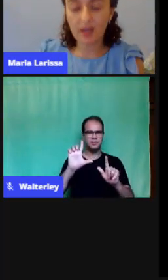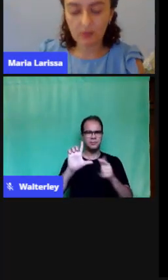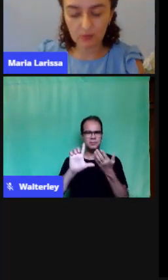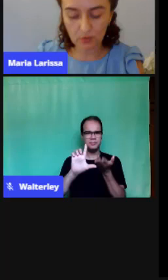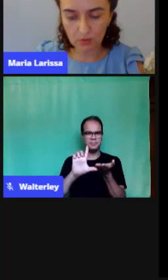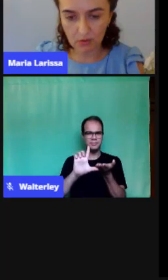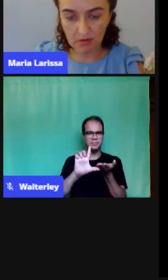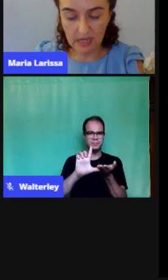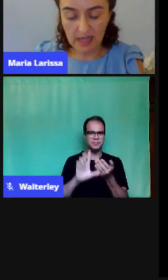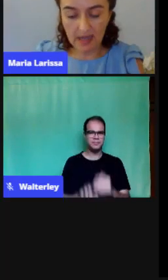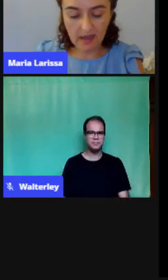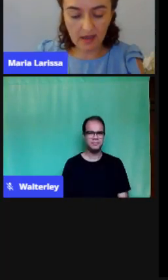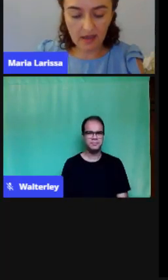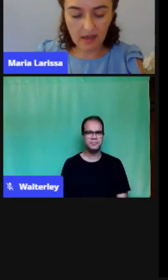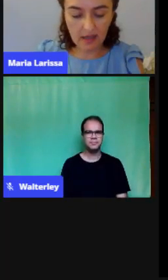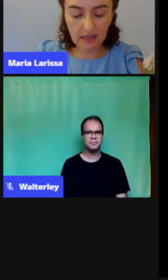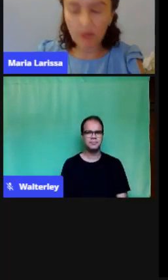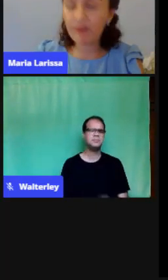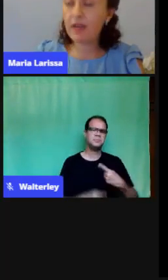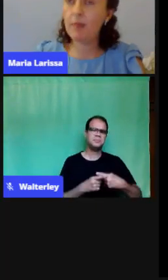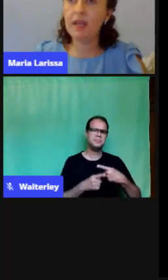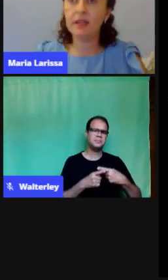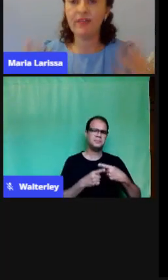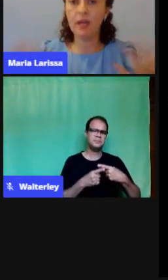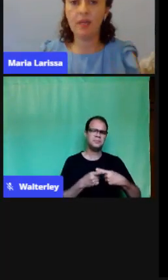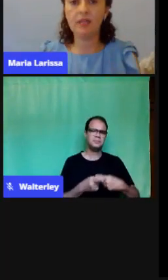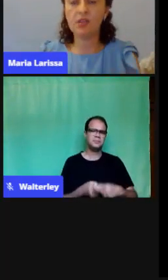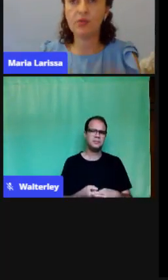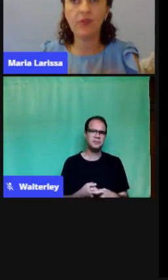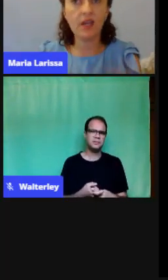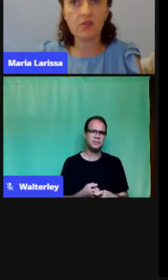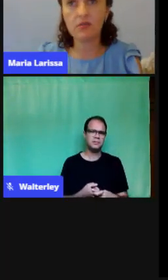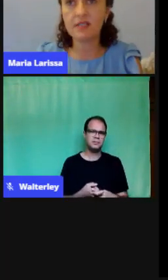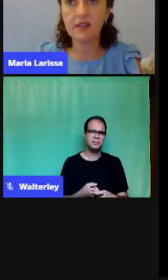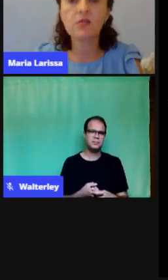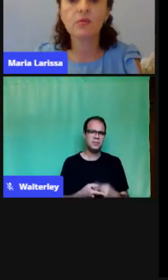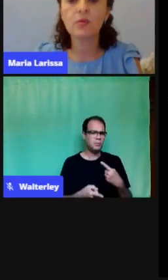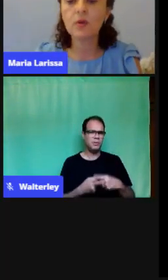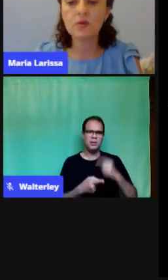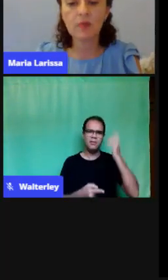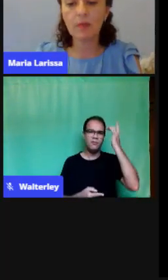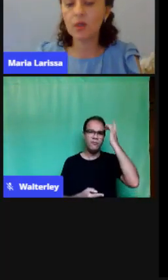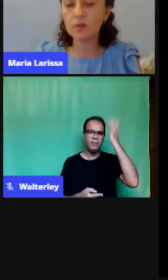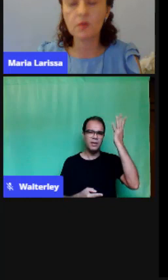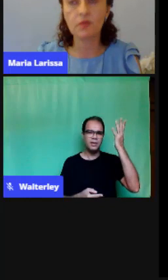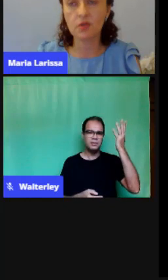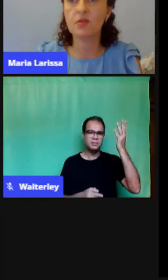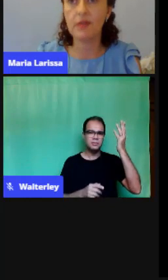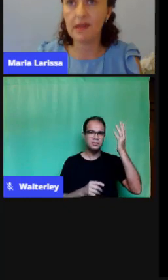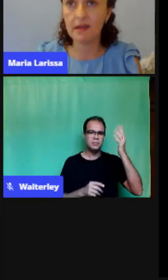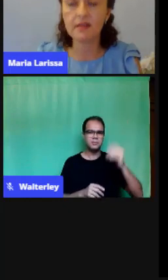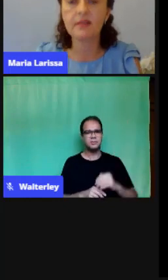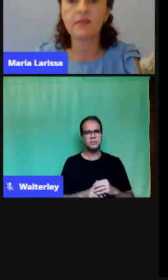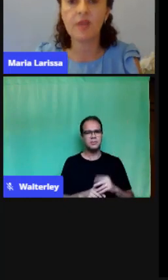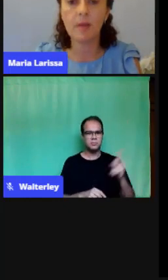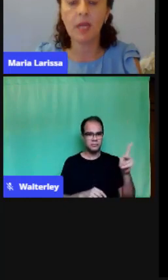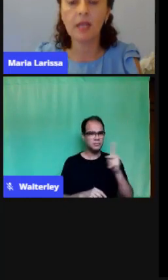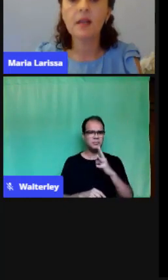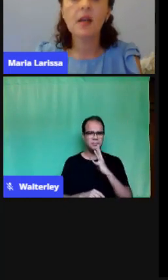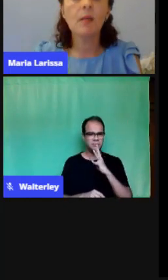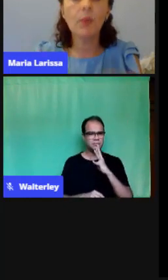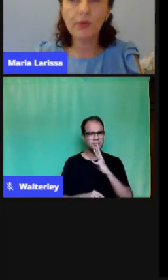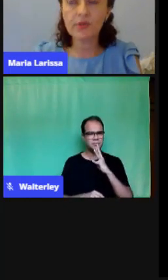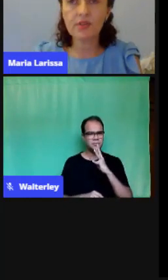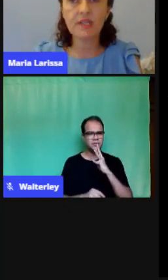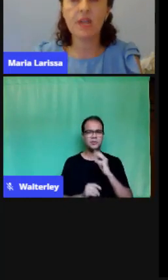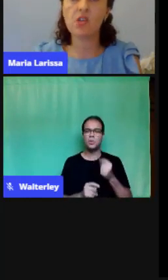um formulário do Google? Ele é uma ferramenta de fácil acesso, a maioria dos professores conhece essa